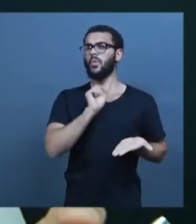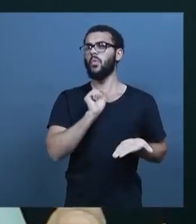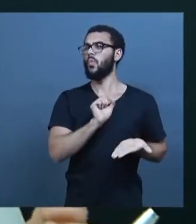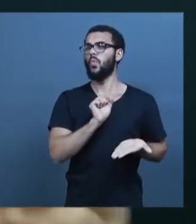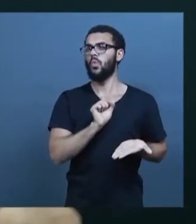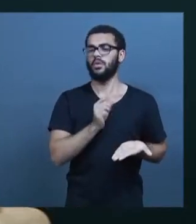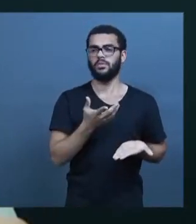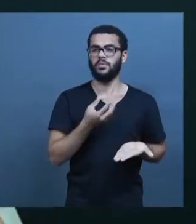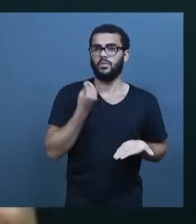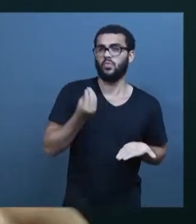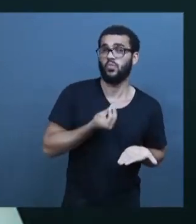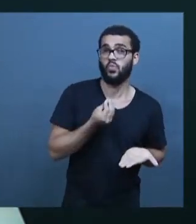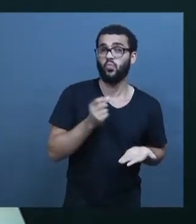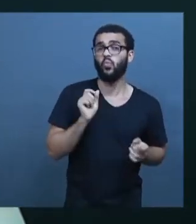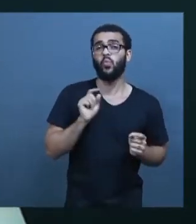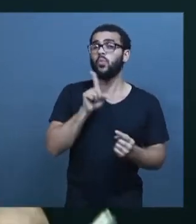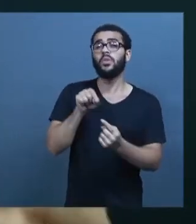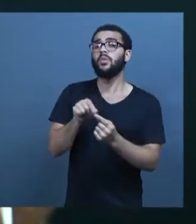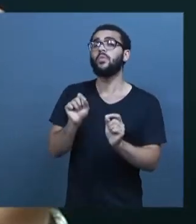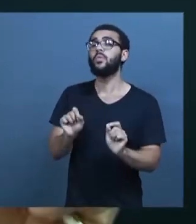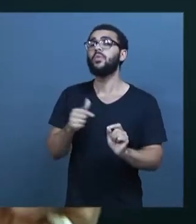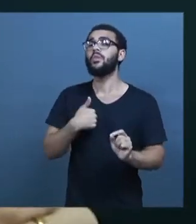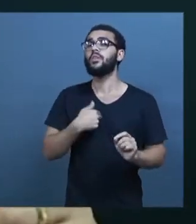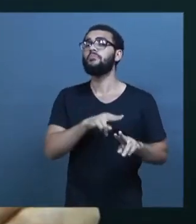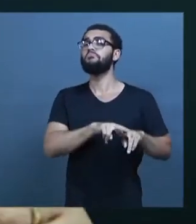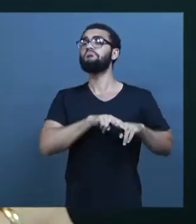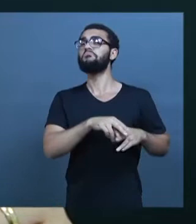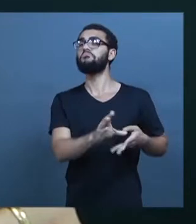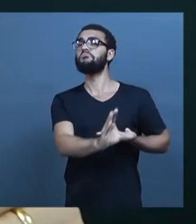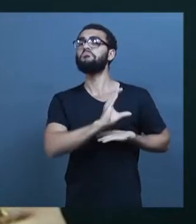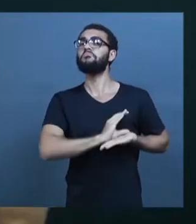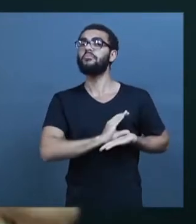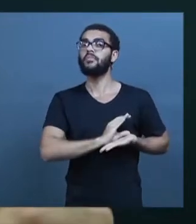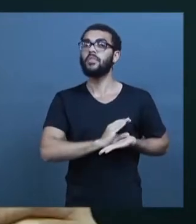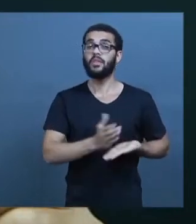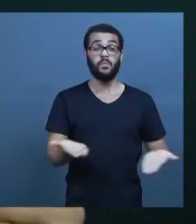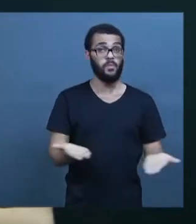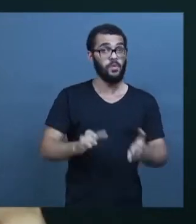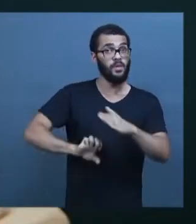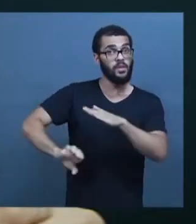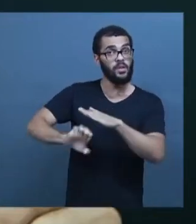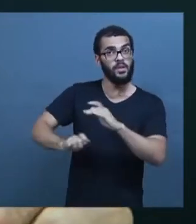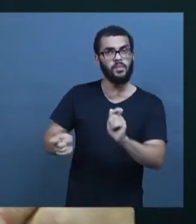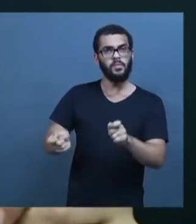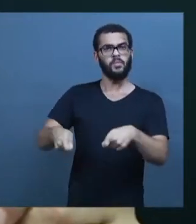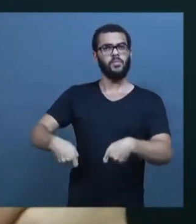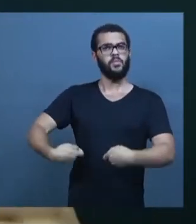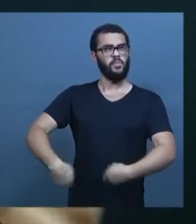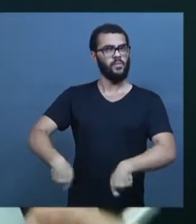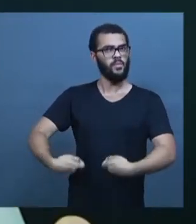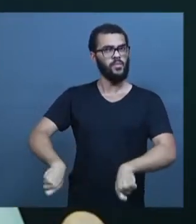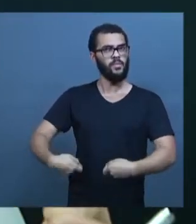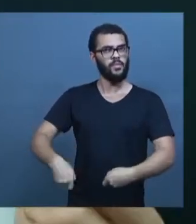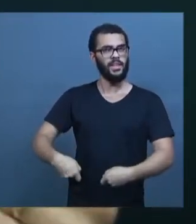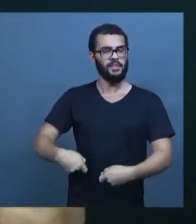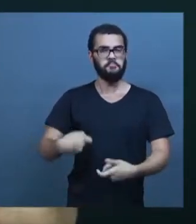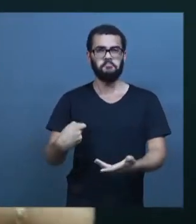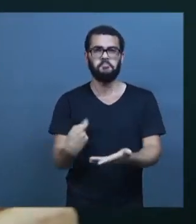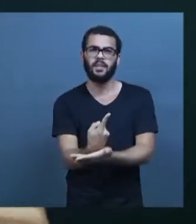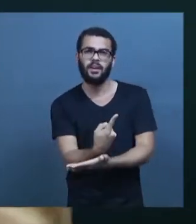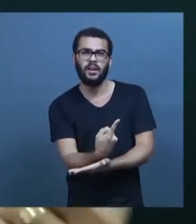ser feito, qual a finalidade e se a empresa hoje ela tem uma capacidade de pagamento para desenvolver um fluxo de